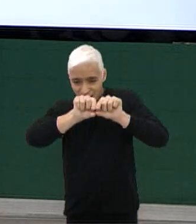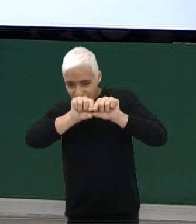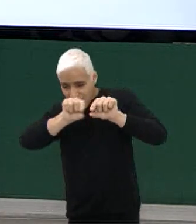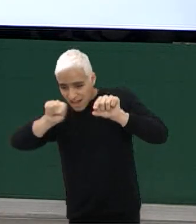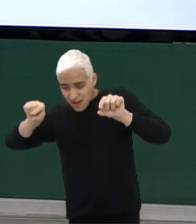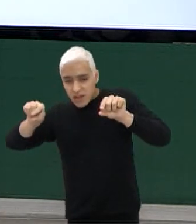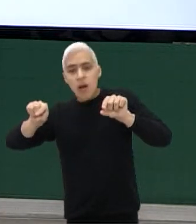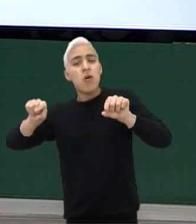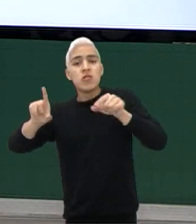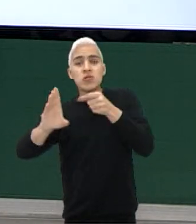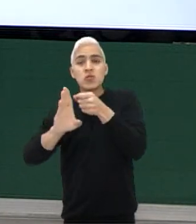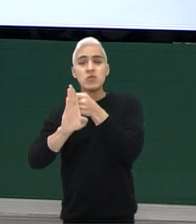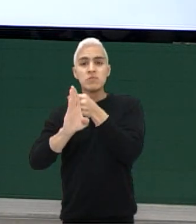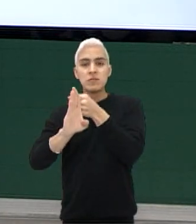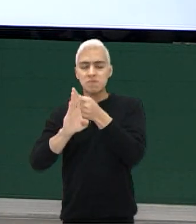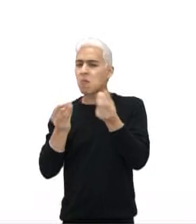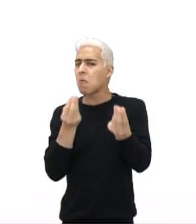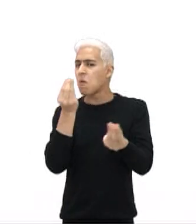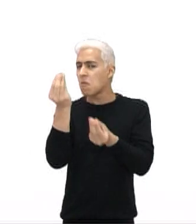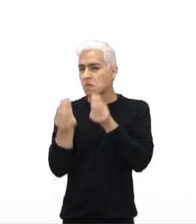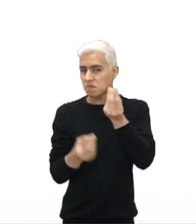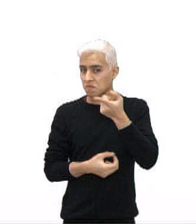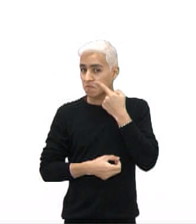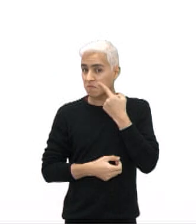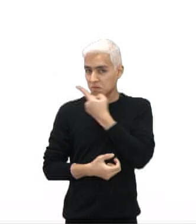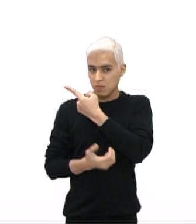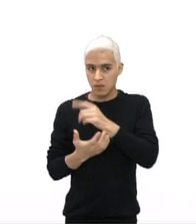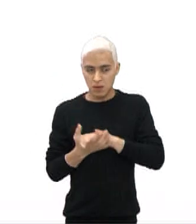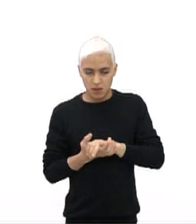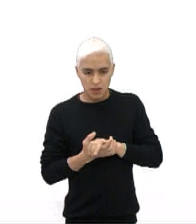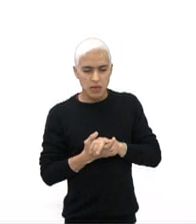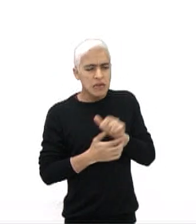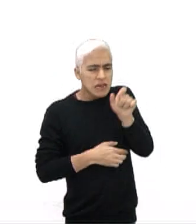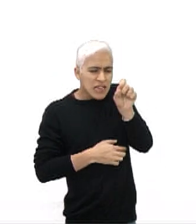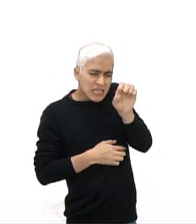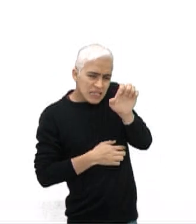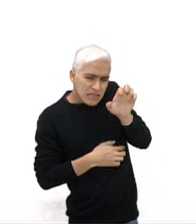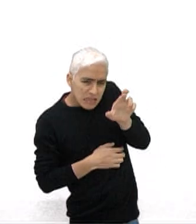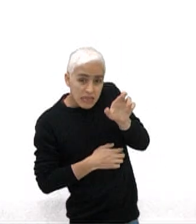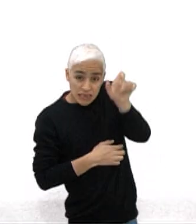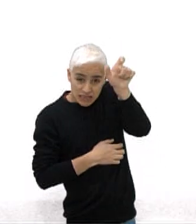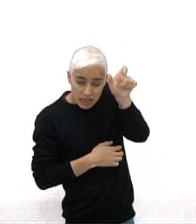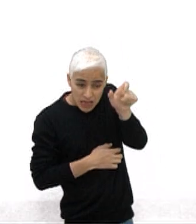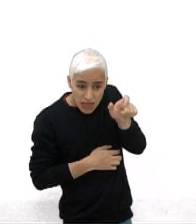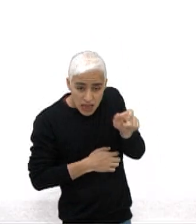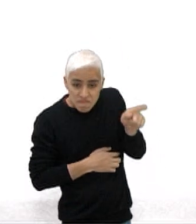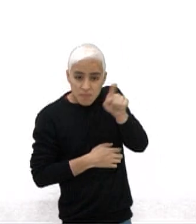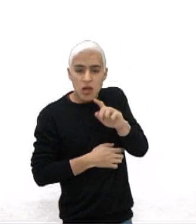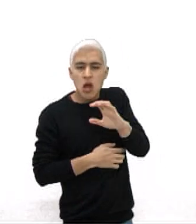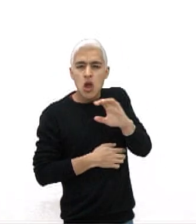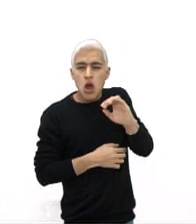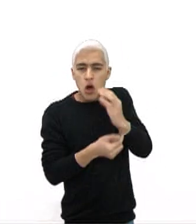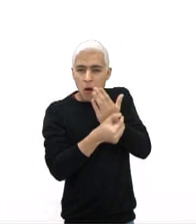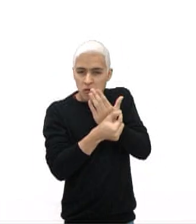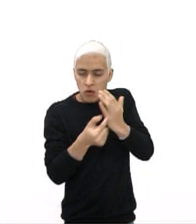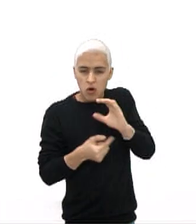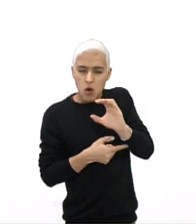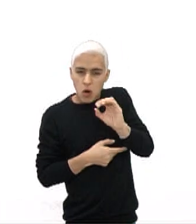ver se vocês conseguiram? Olha só. Ser coautor dos sentidos. Esse ser já estava na